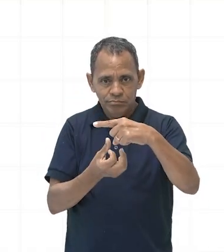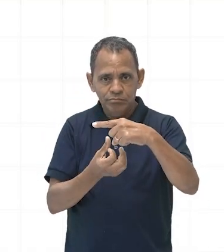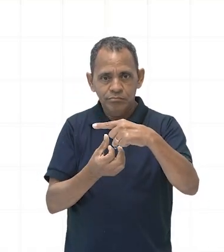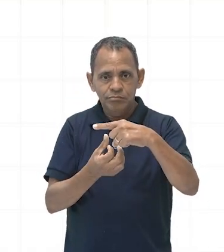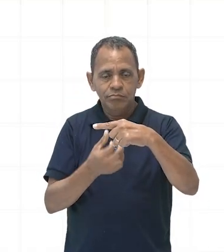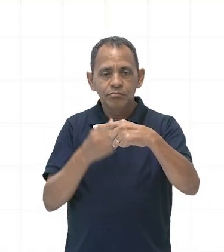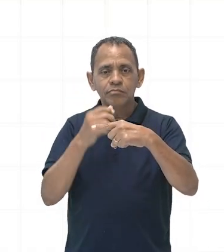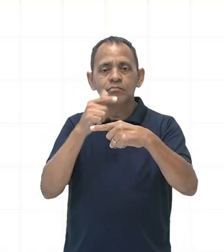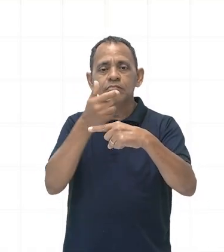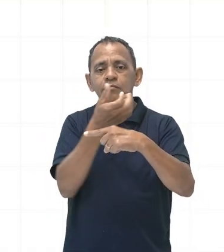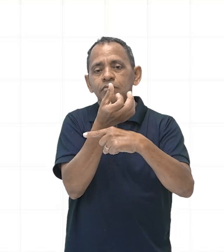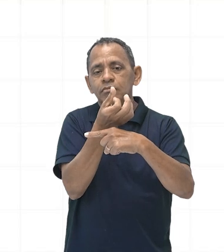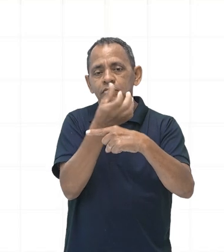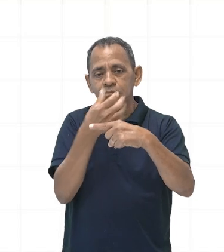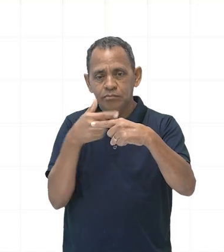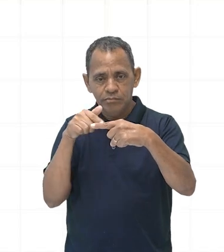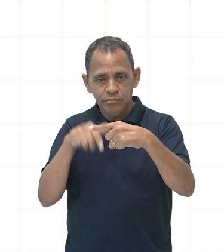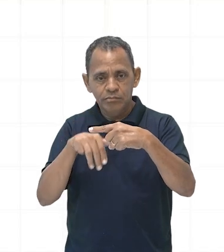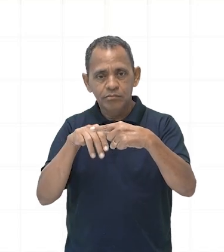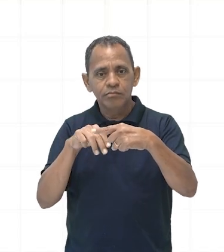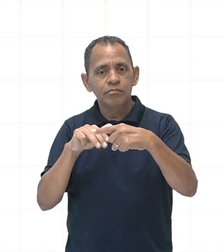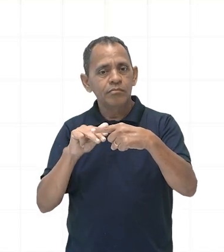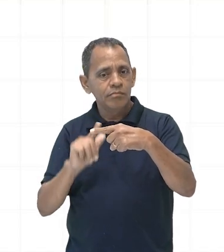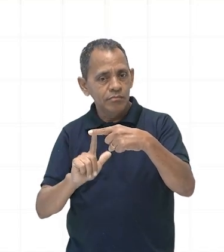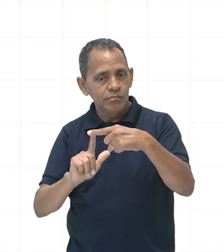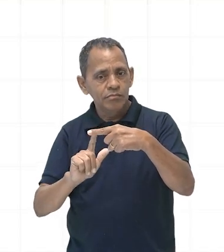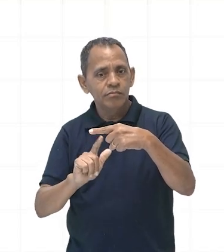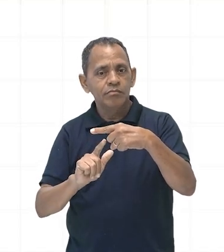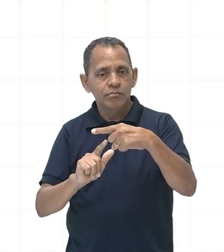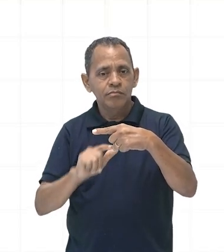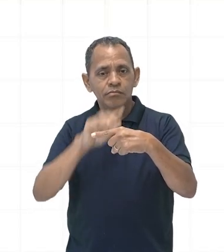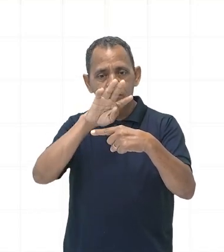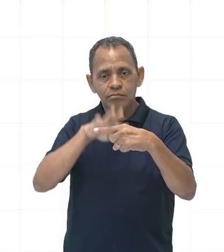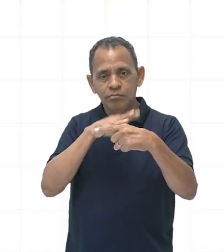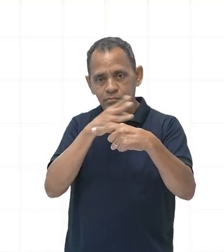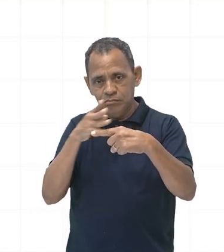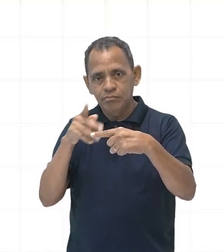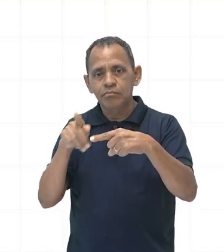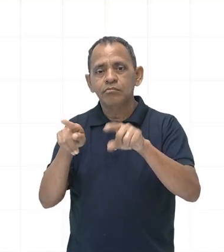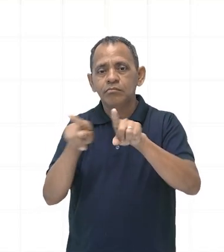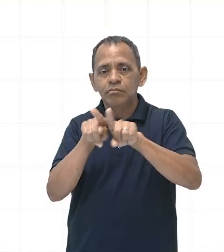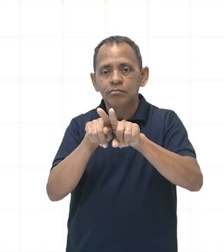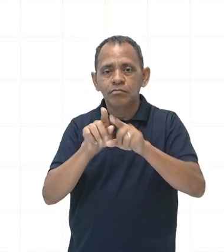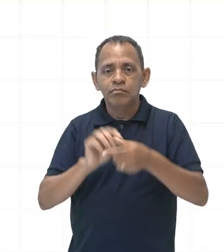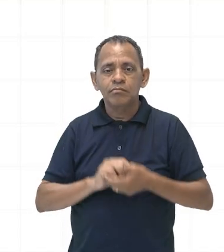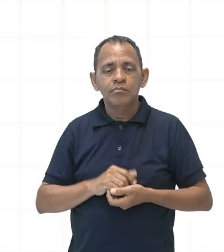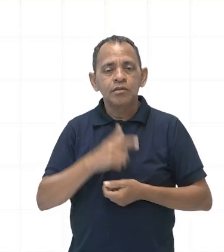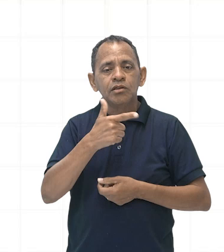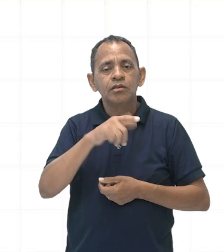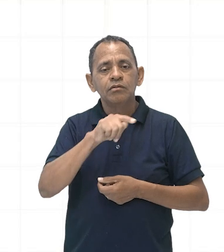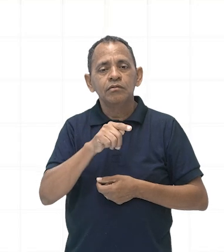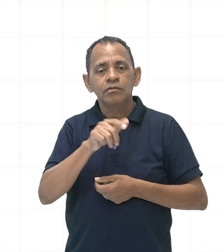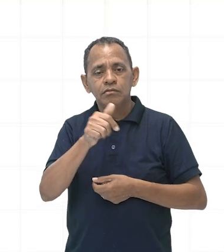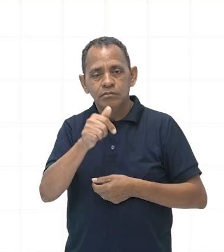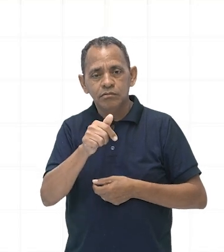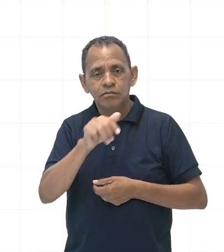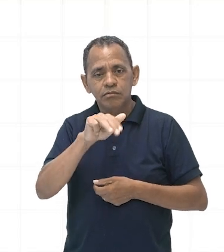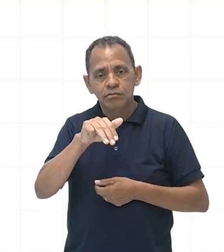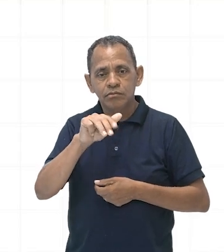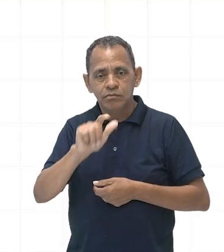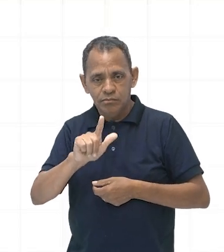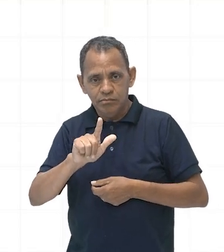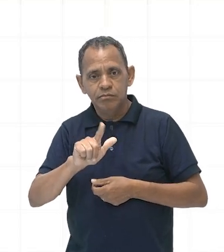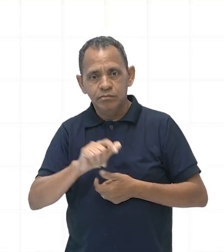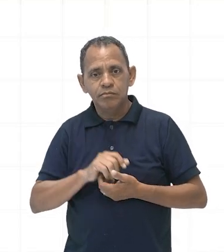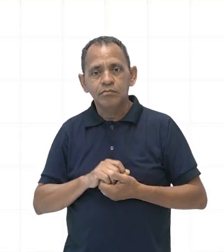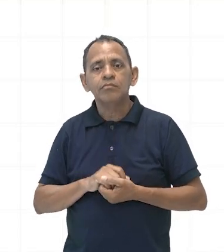que estava na tabela de ml. Então, 2,7 ml, conforme a receita aí,